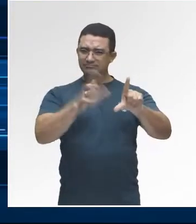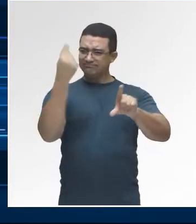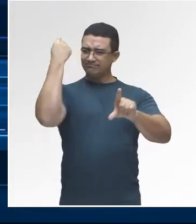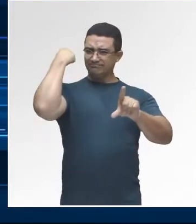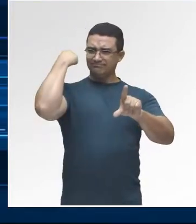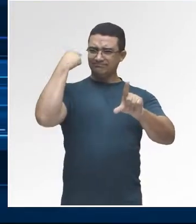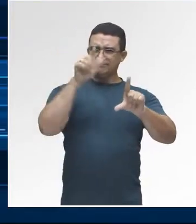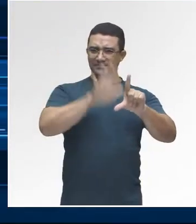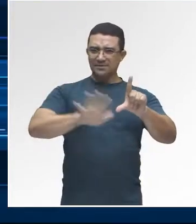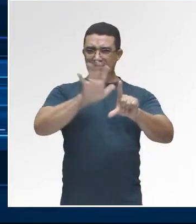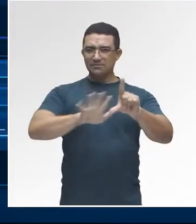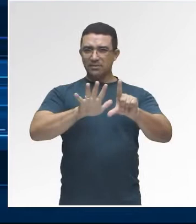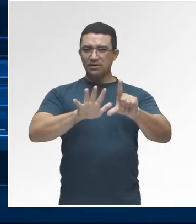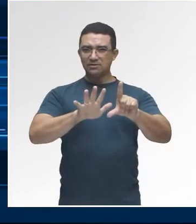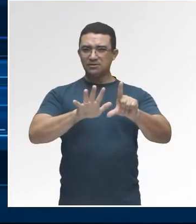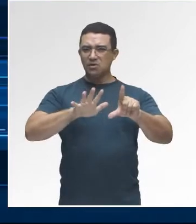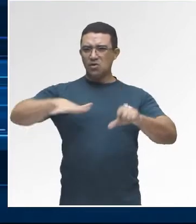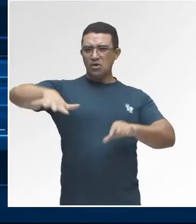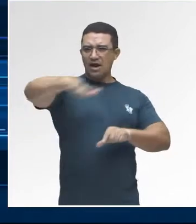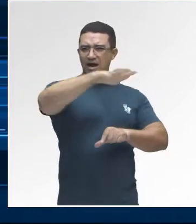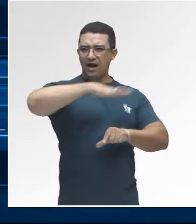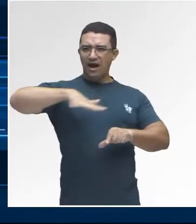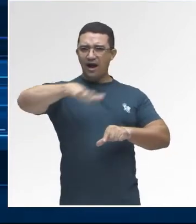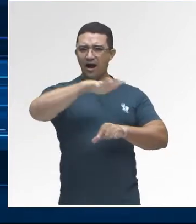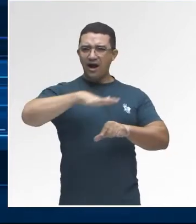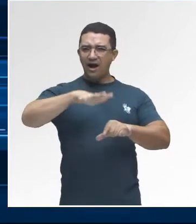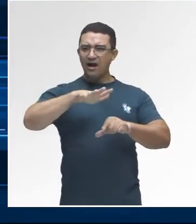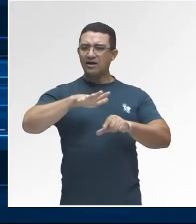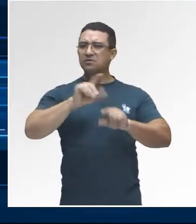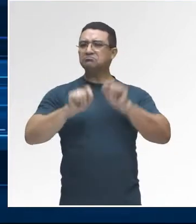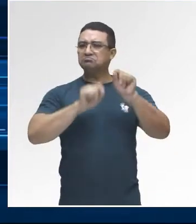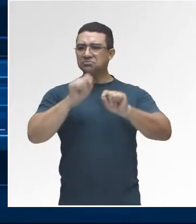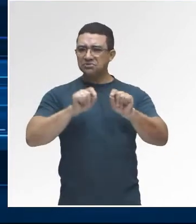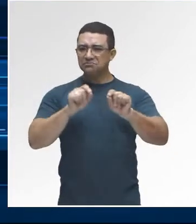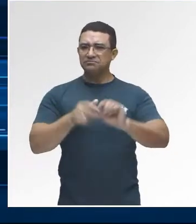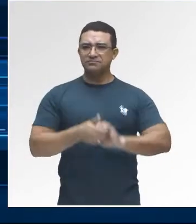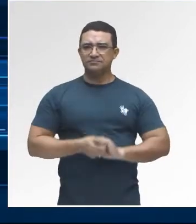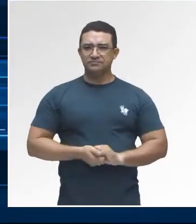mim, esse ambiente aqui que está aparecendo nessa imagem,